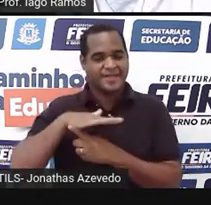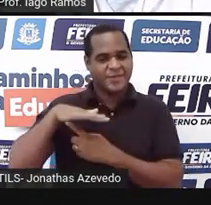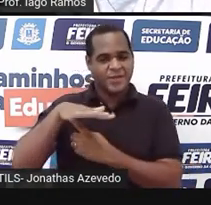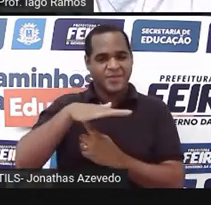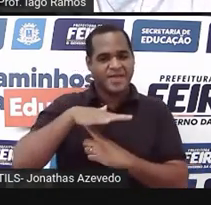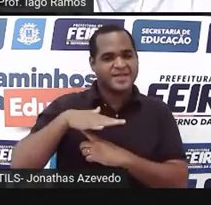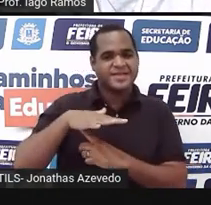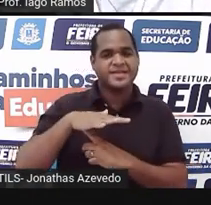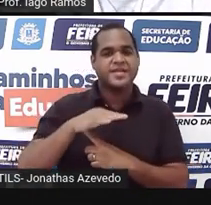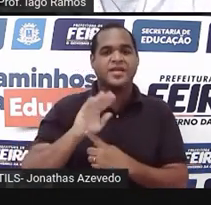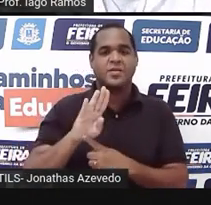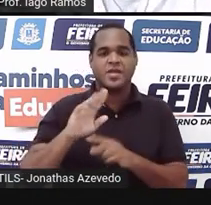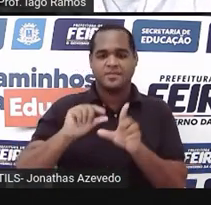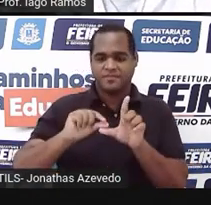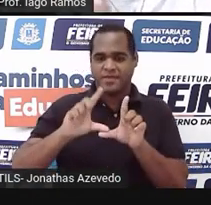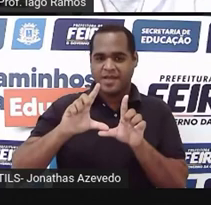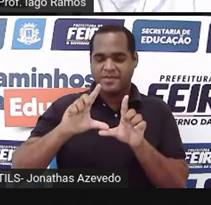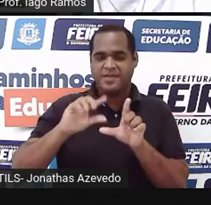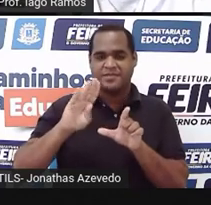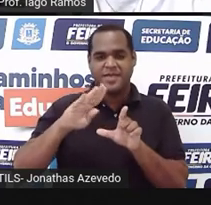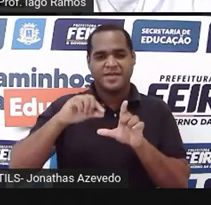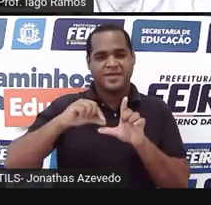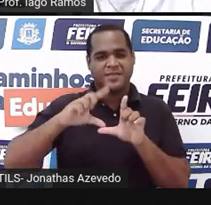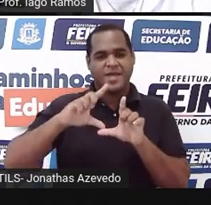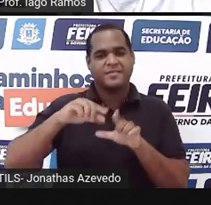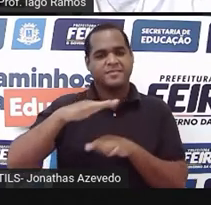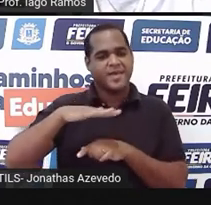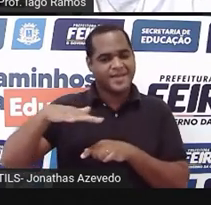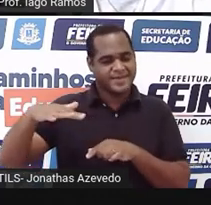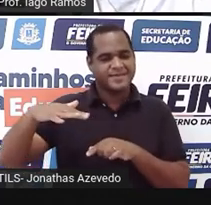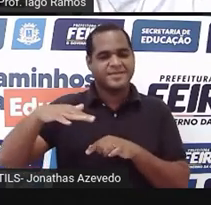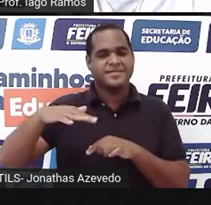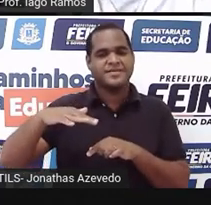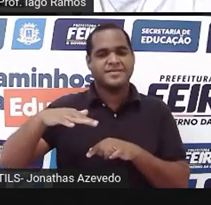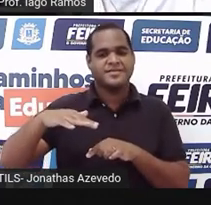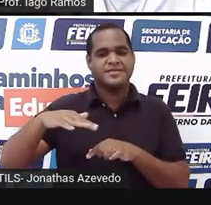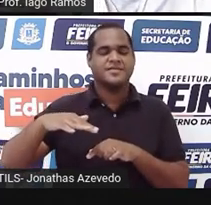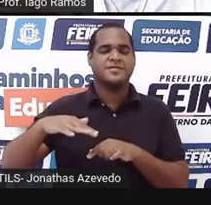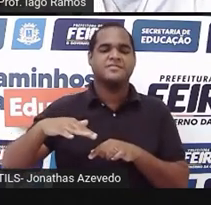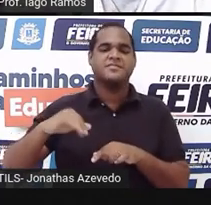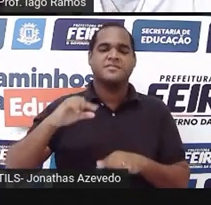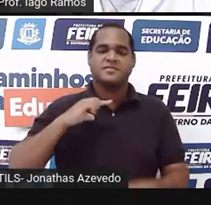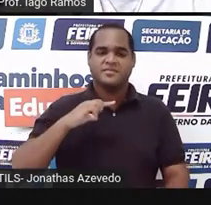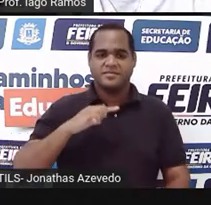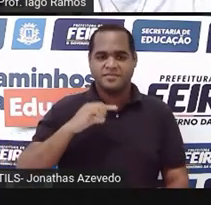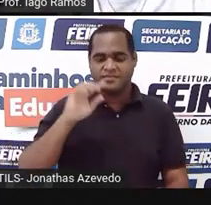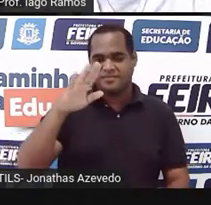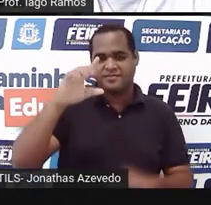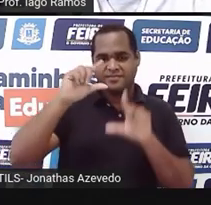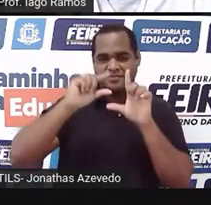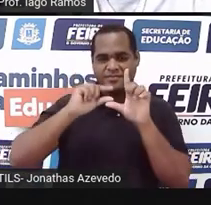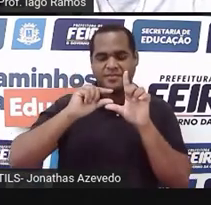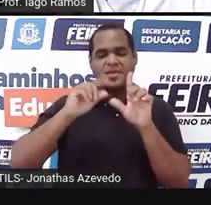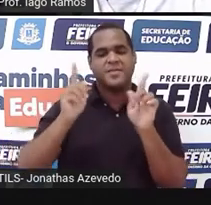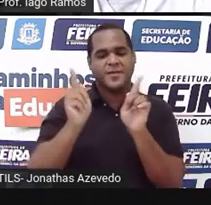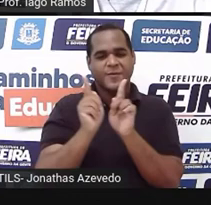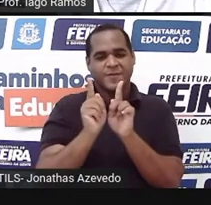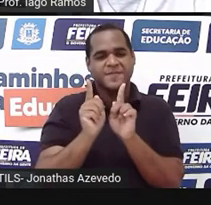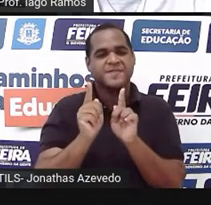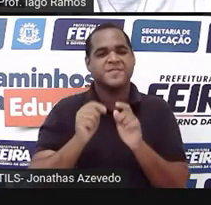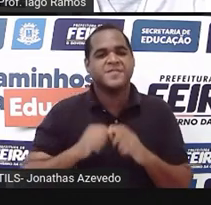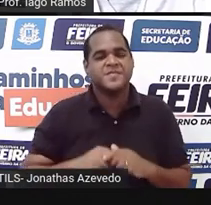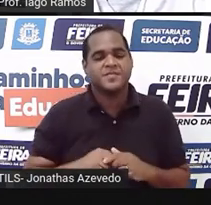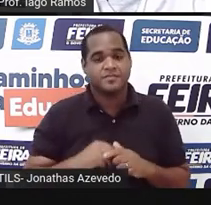de tesão bem maiúsculo vai ser a base maior e em cima o b minúsculo base menor